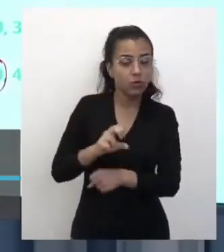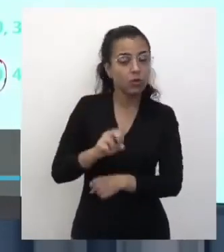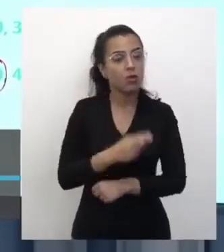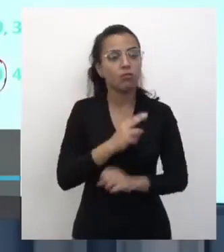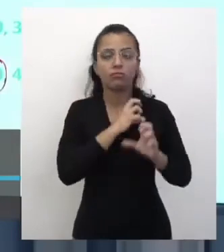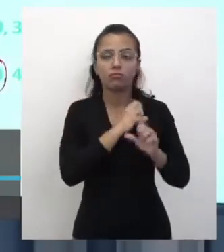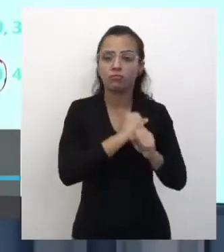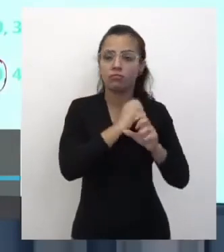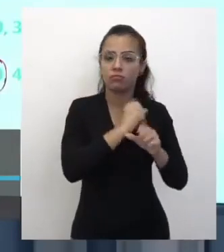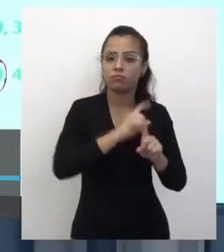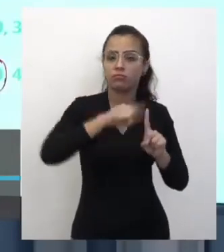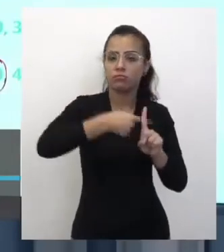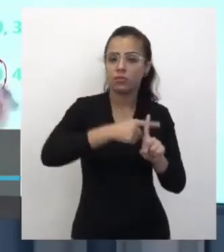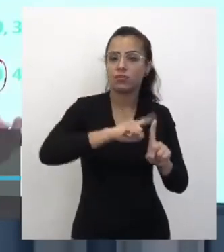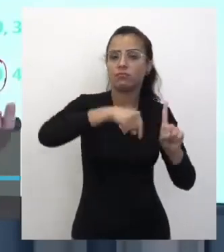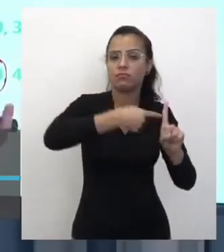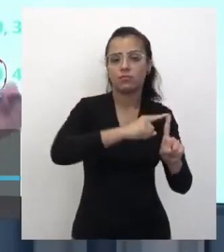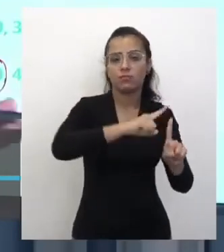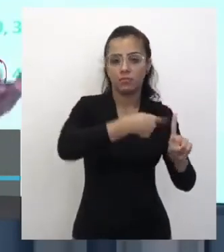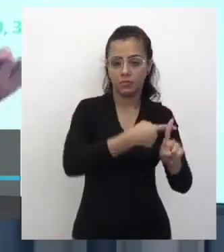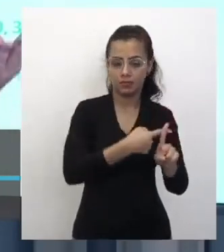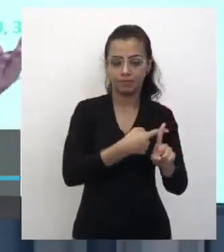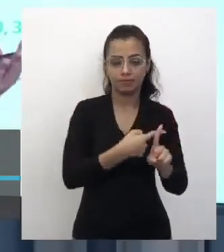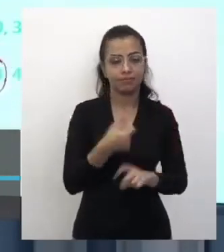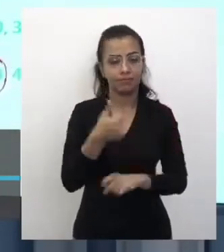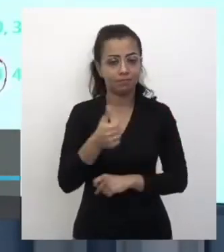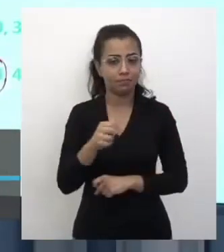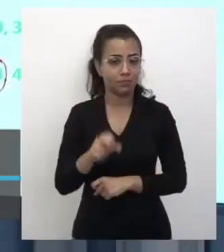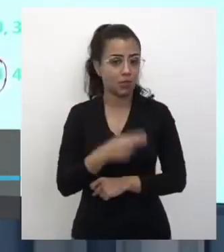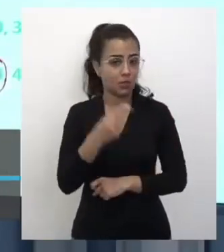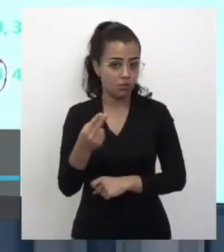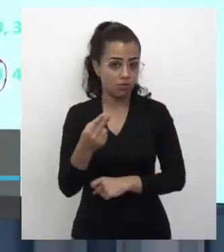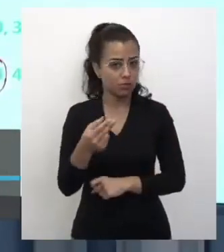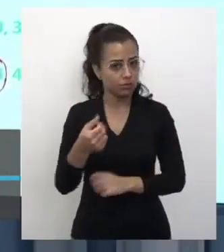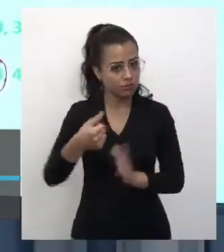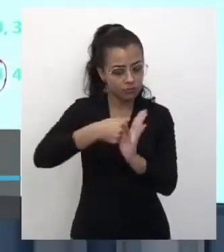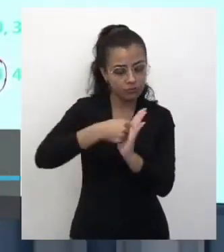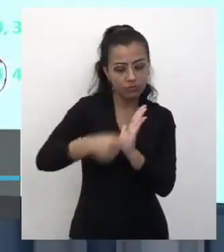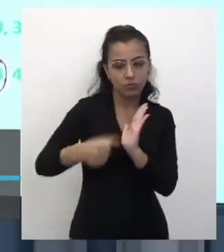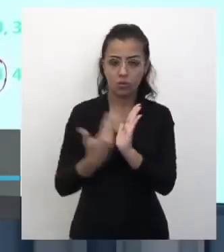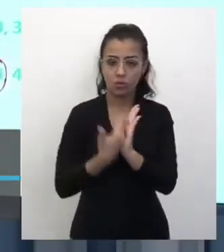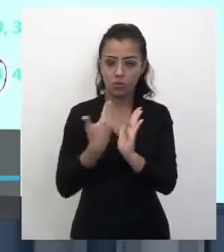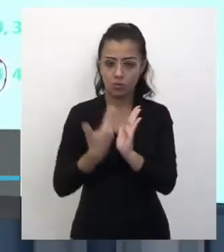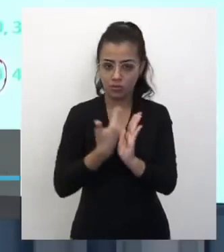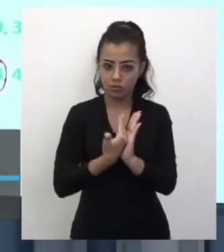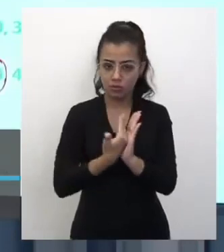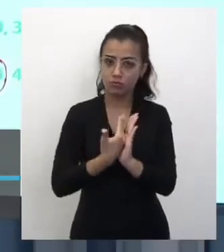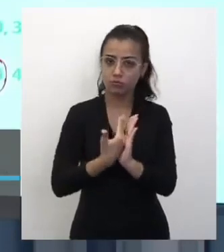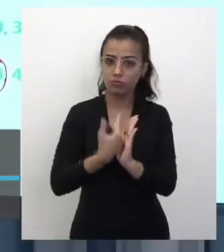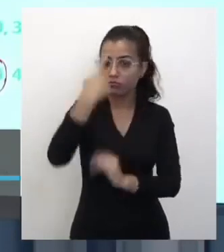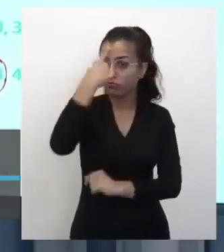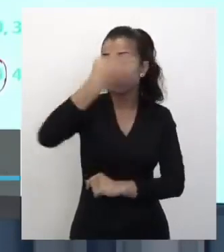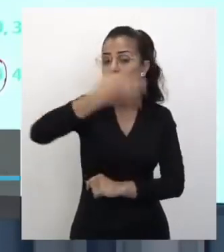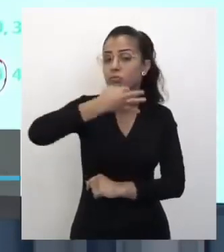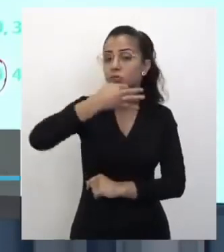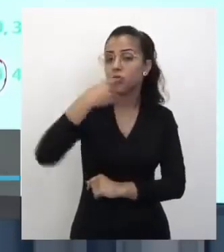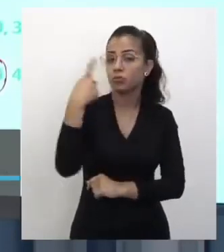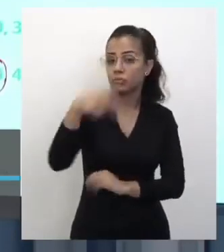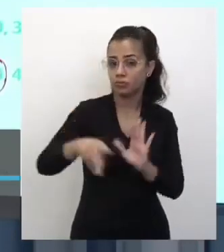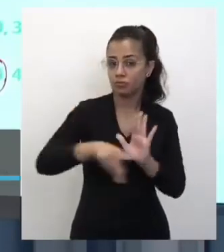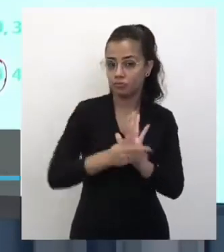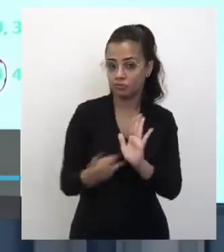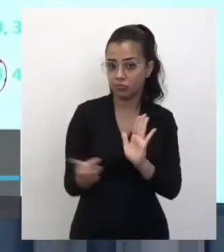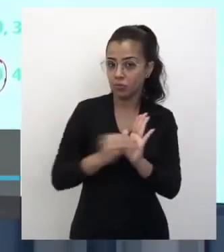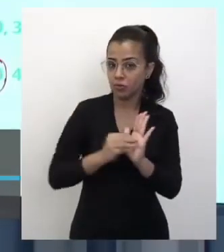assim sucessivamente. E aí, ou vocês fizeram a adição. Anota lá no seu caderno qual que é a ideia que vocês tiveram, né? Tira